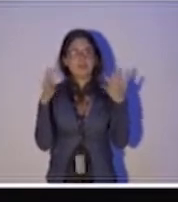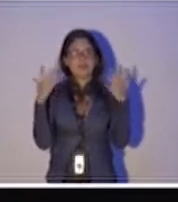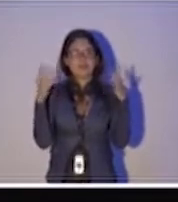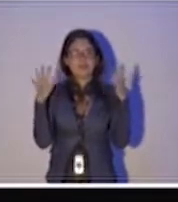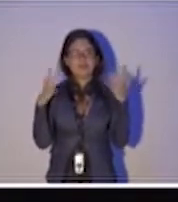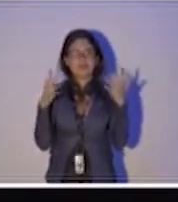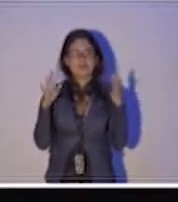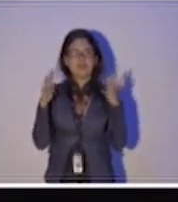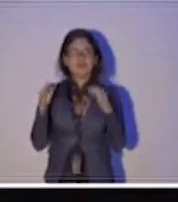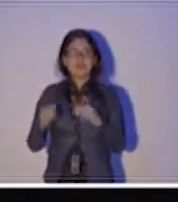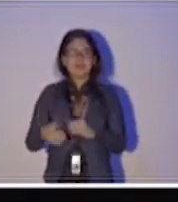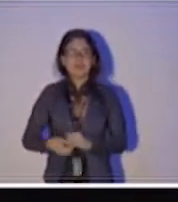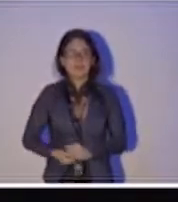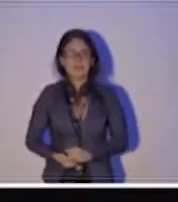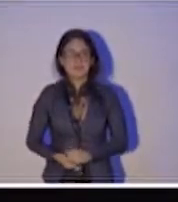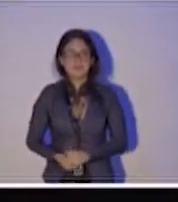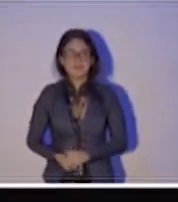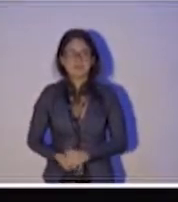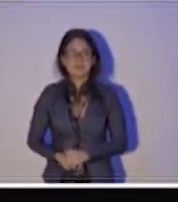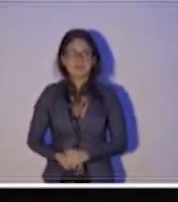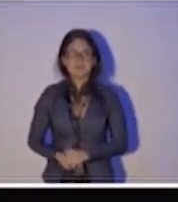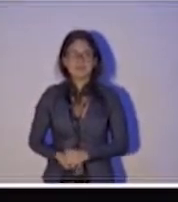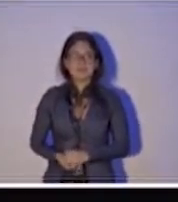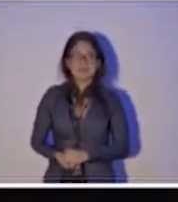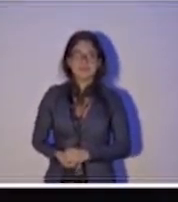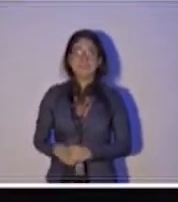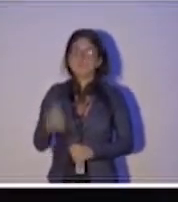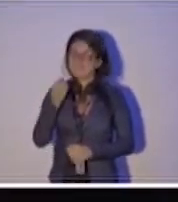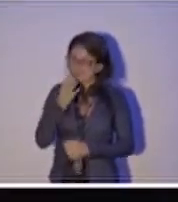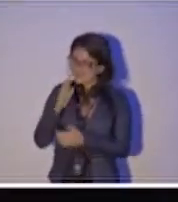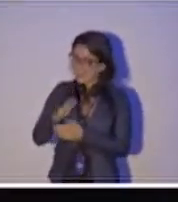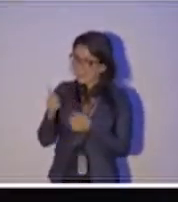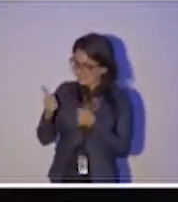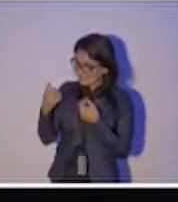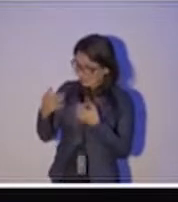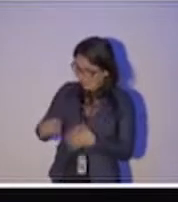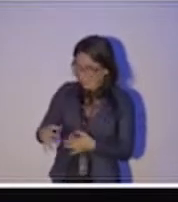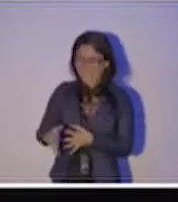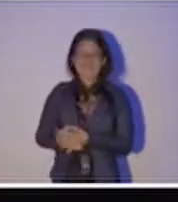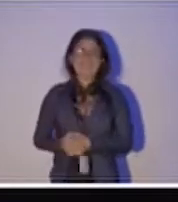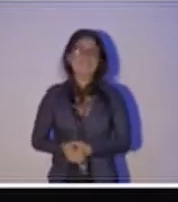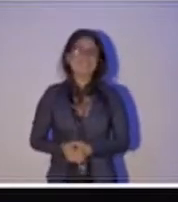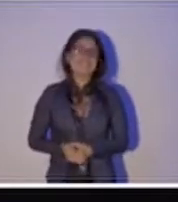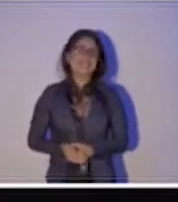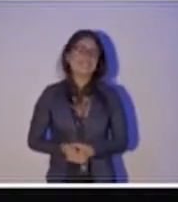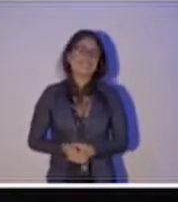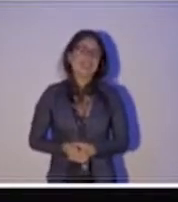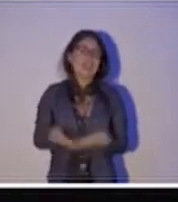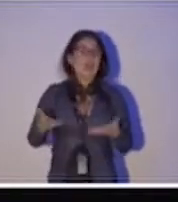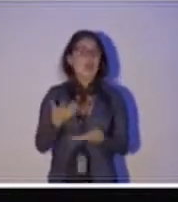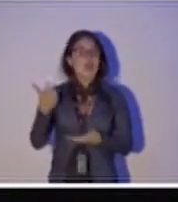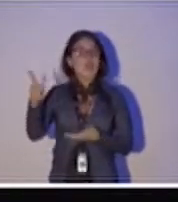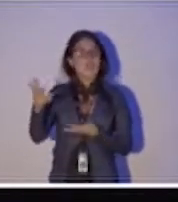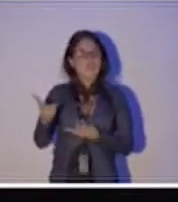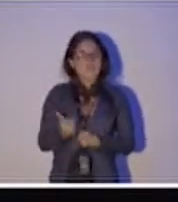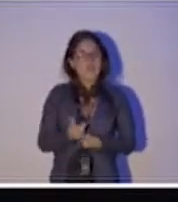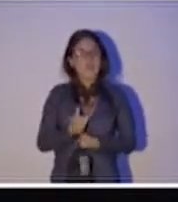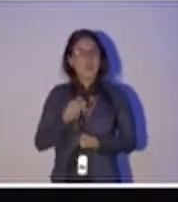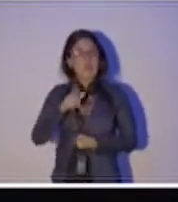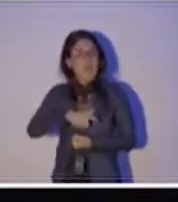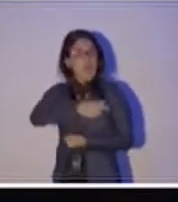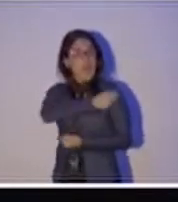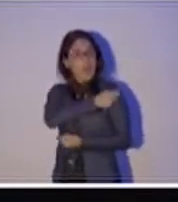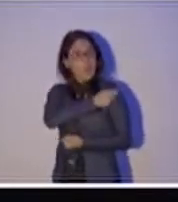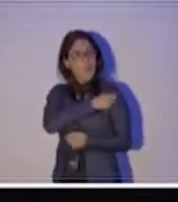Bom dia, moço. Boa noite, moço. Boa tarde, certinho? Mesa. O nosso próximo convidado é estudante e